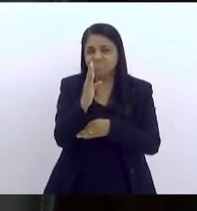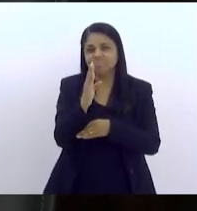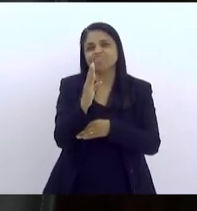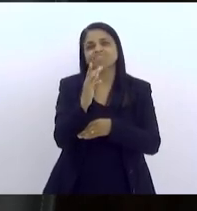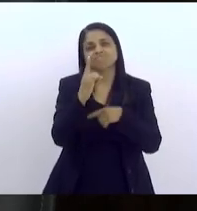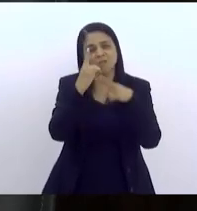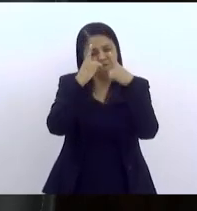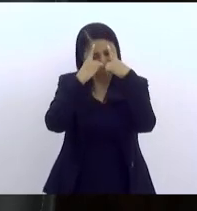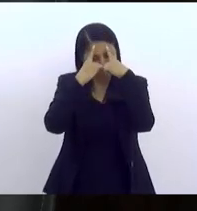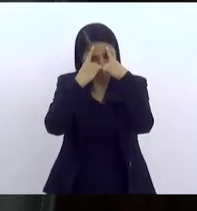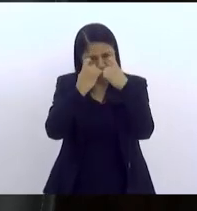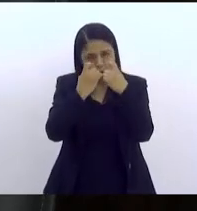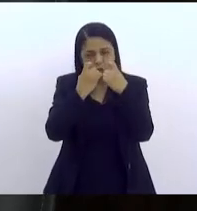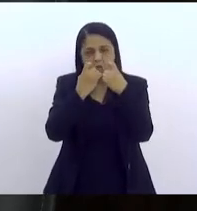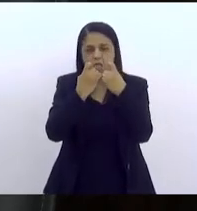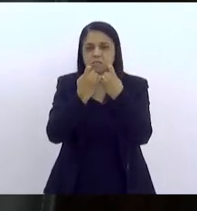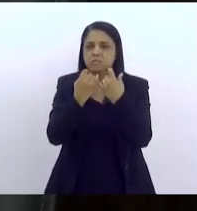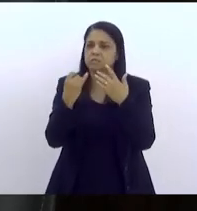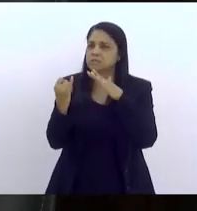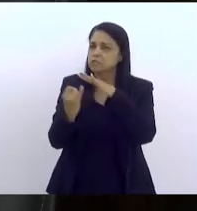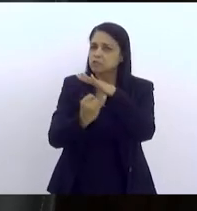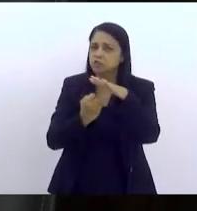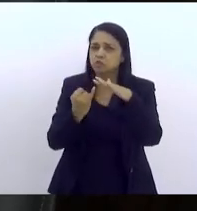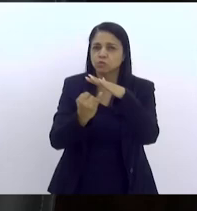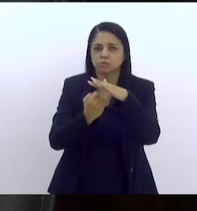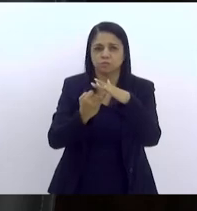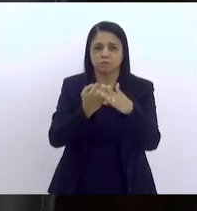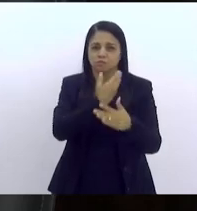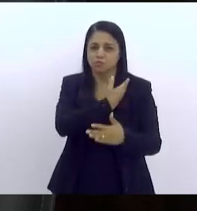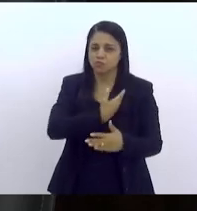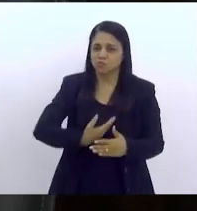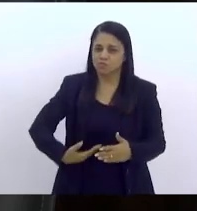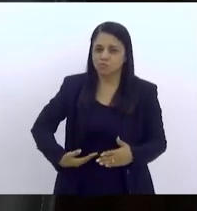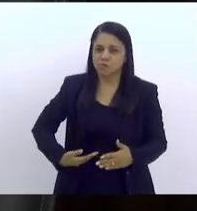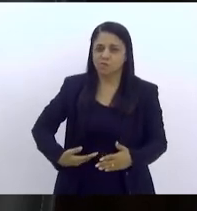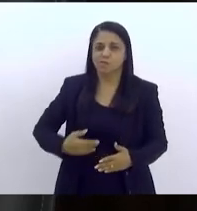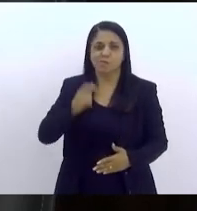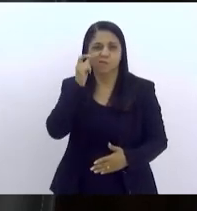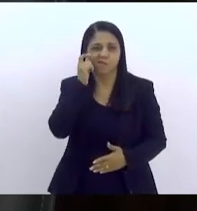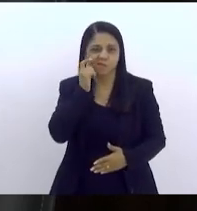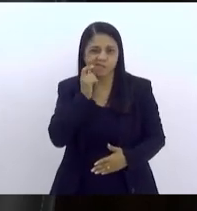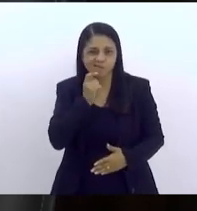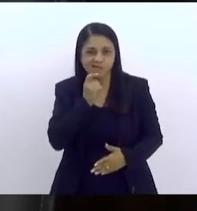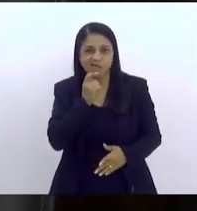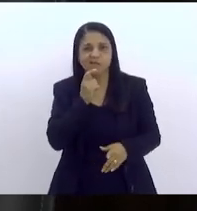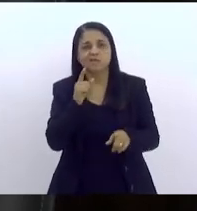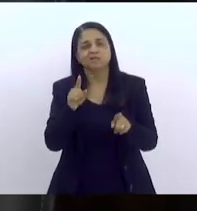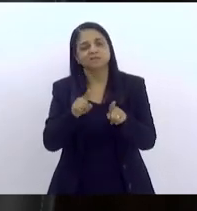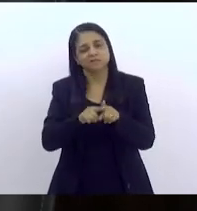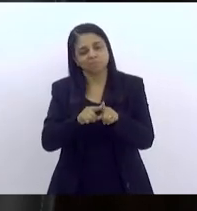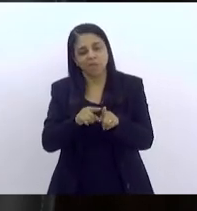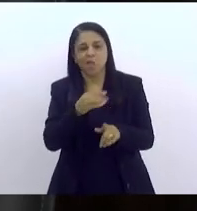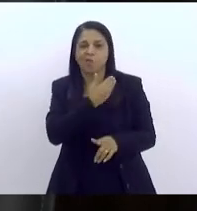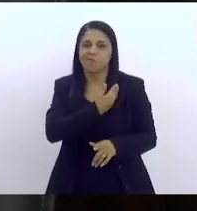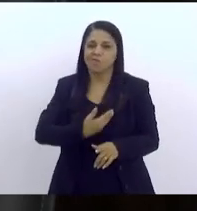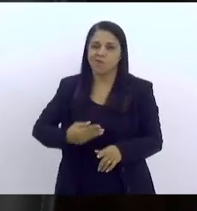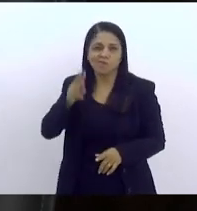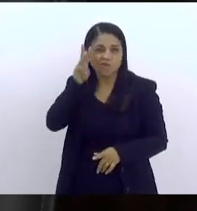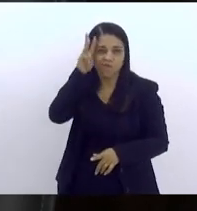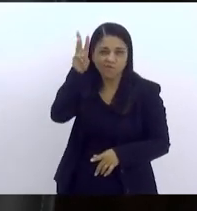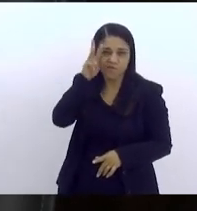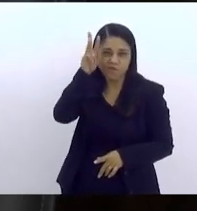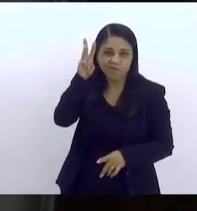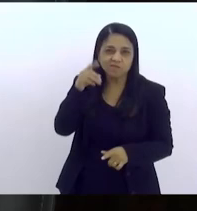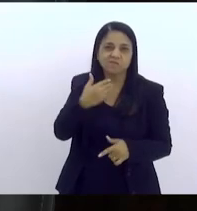institucional praticada pelo governo Cláudio Castro e que foi praticado pelo governo witzel e que foi